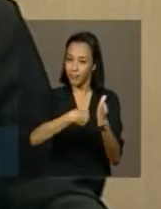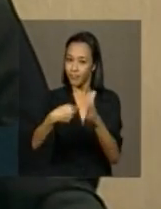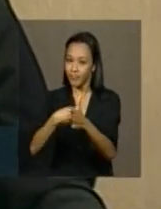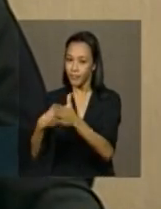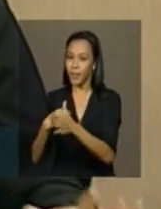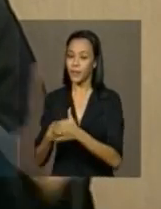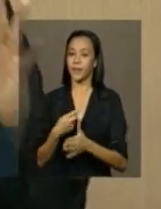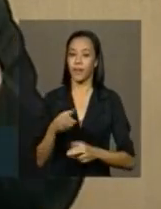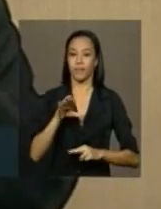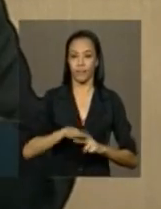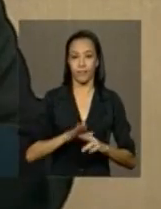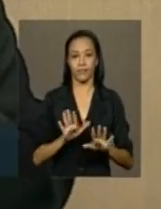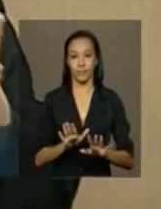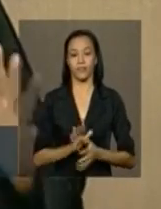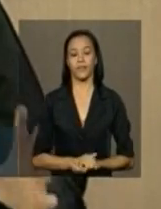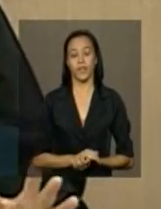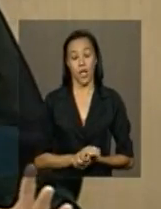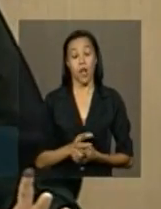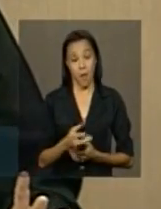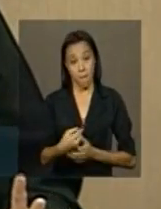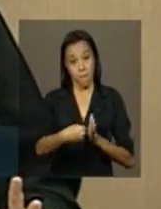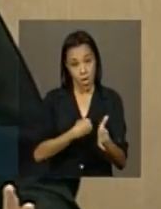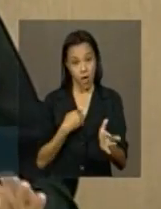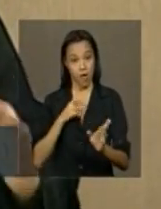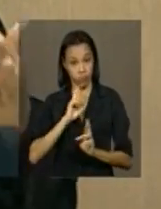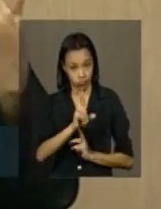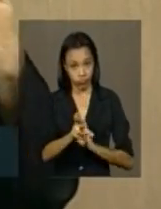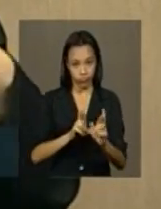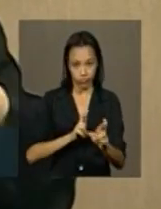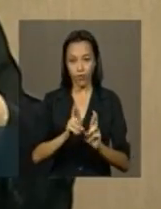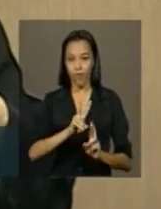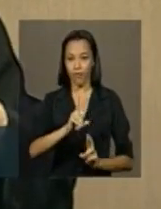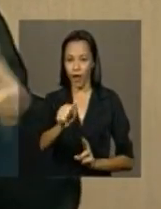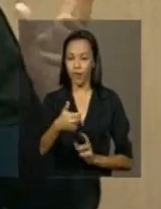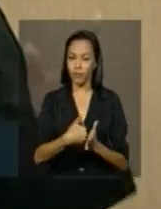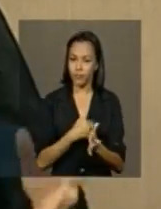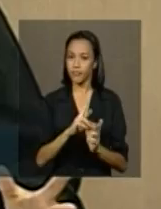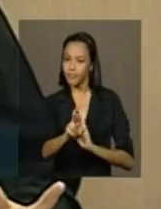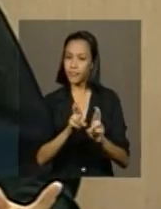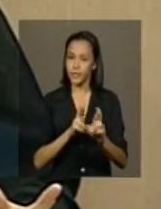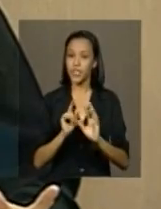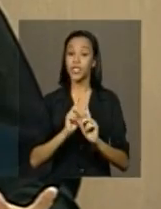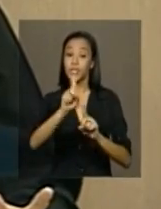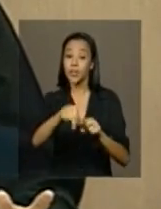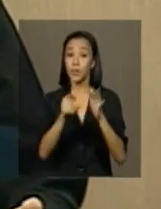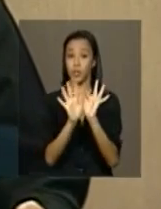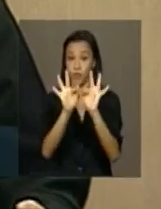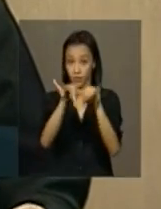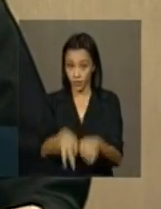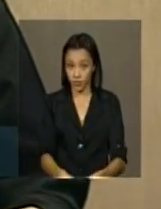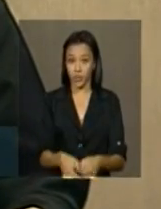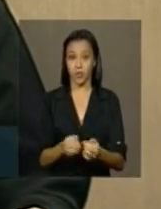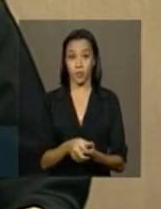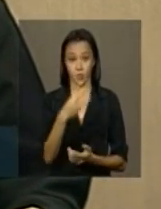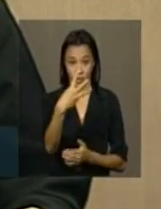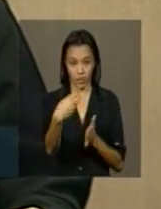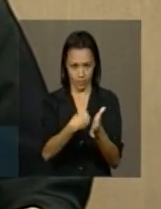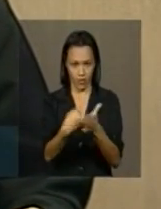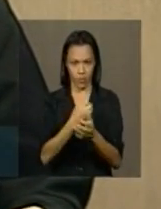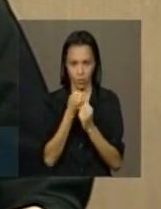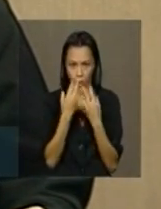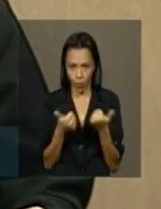turma ok nós vamos fazer pergun e respostas tá bom e em seguida eu encerro três perguntas